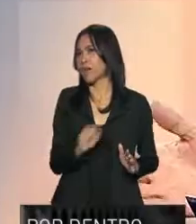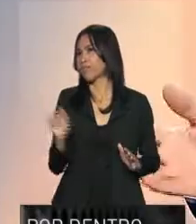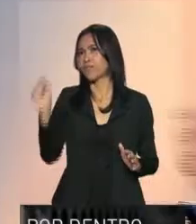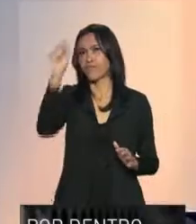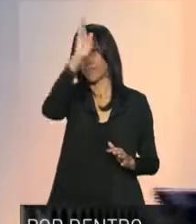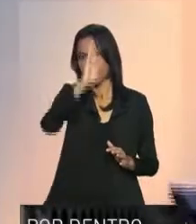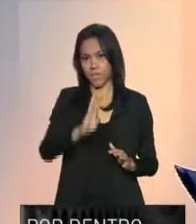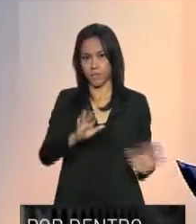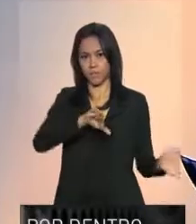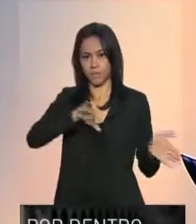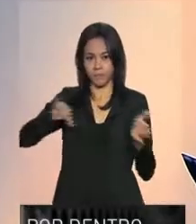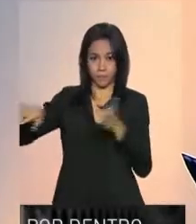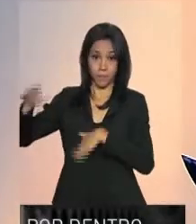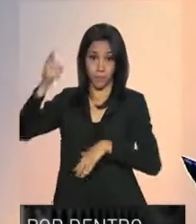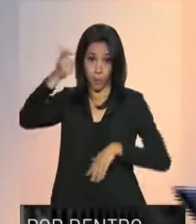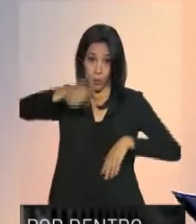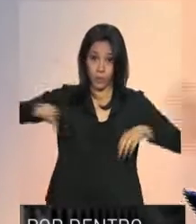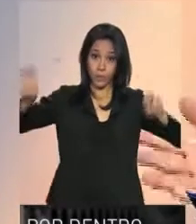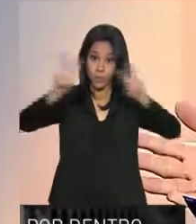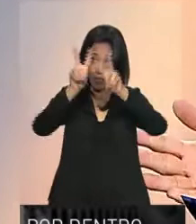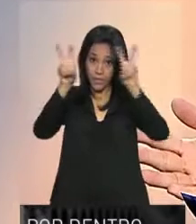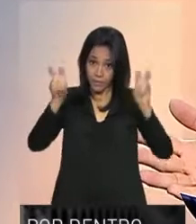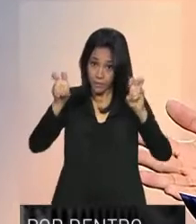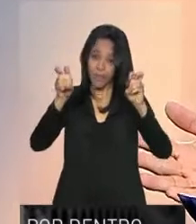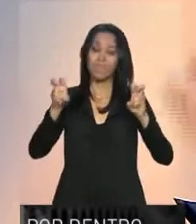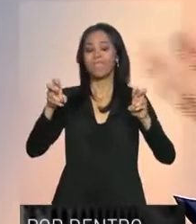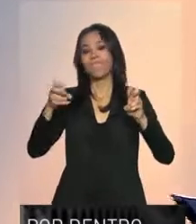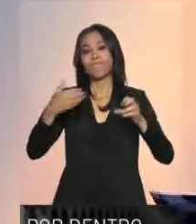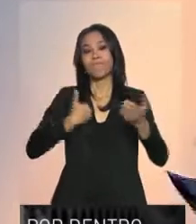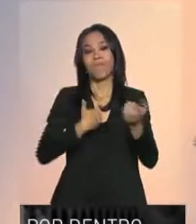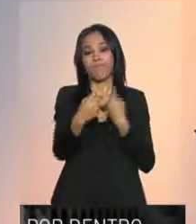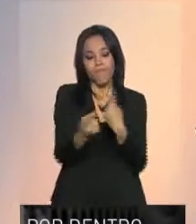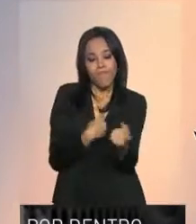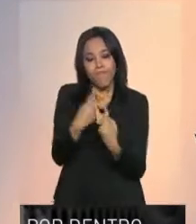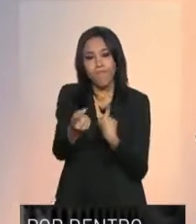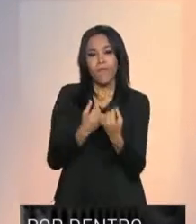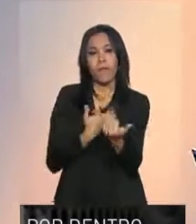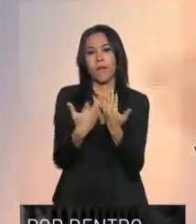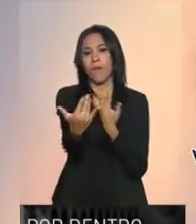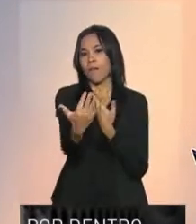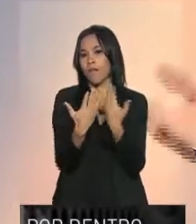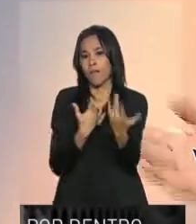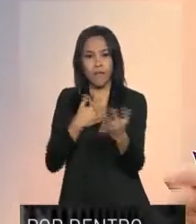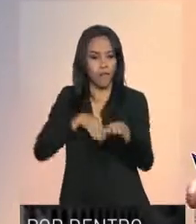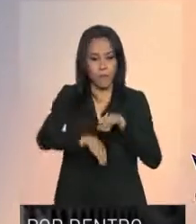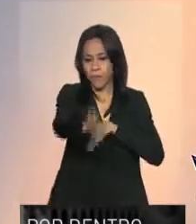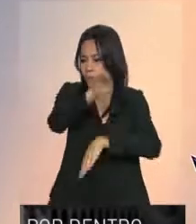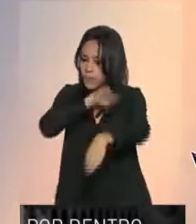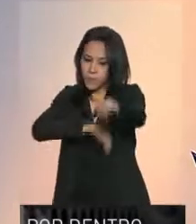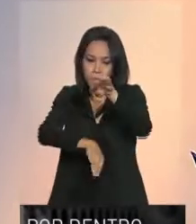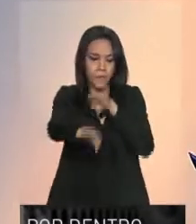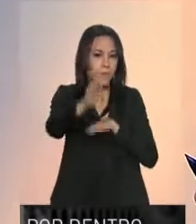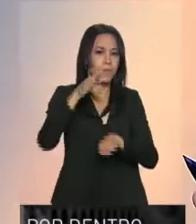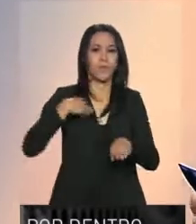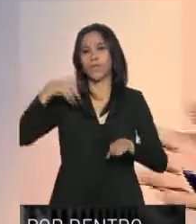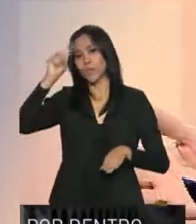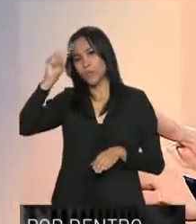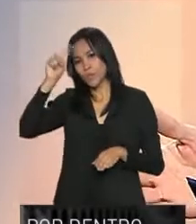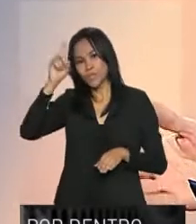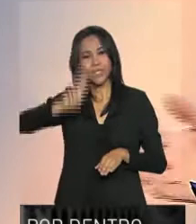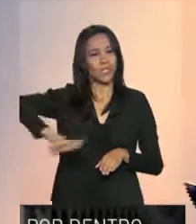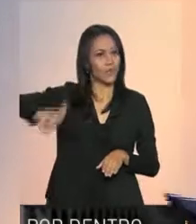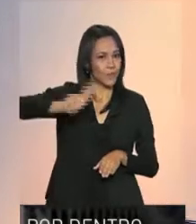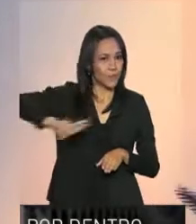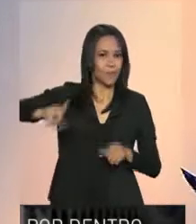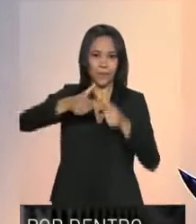ministro vamos falar agora sobre mobilidade urbana é um tema que afeta diretamente a vida do cidadão brasileiro é o nosso ir e vir todos os dias nem para a